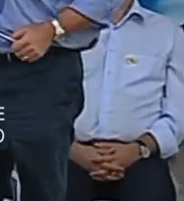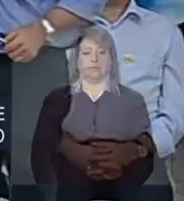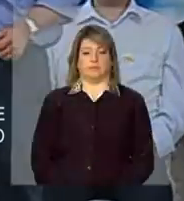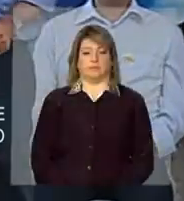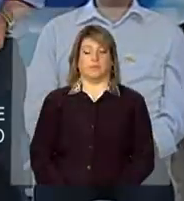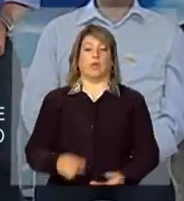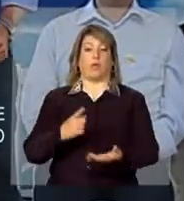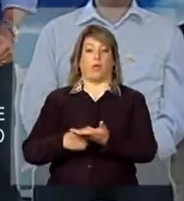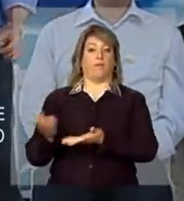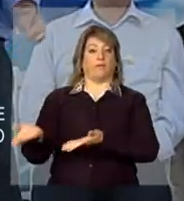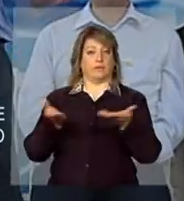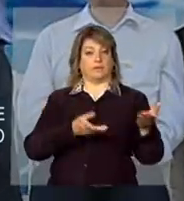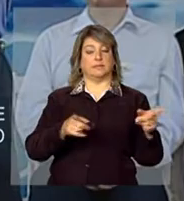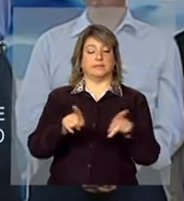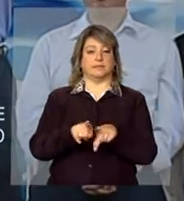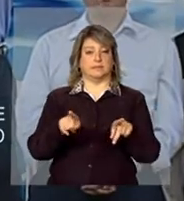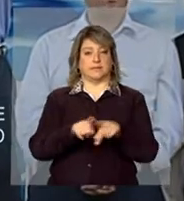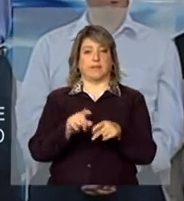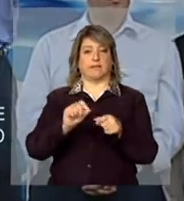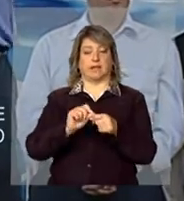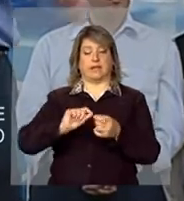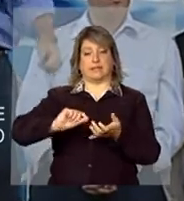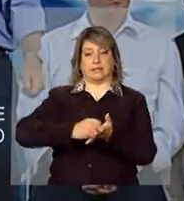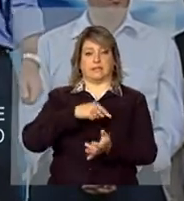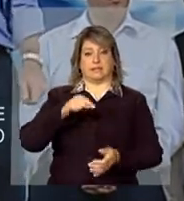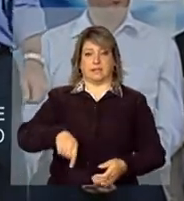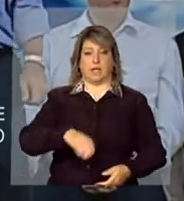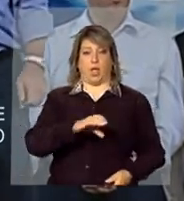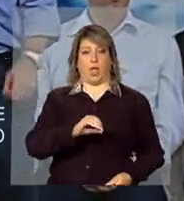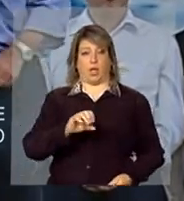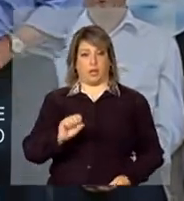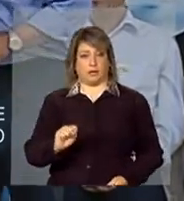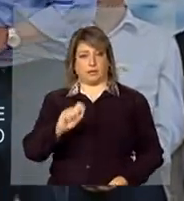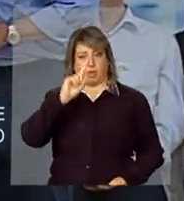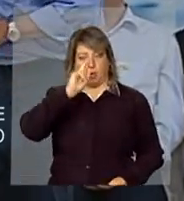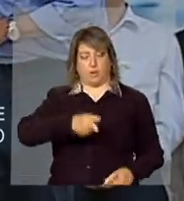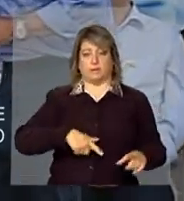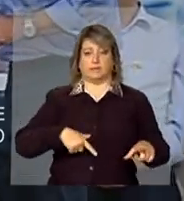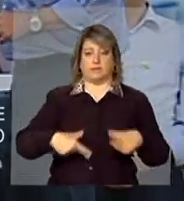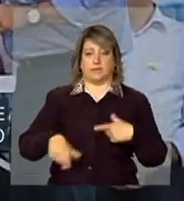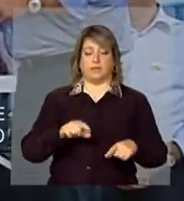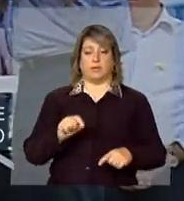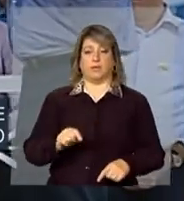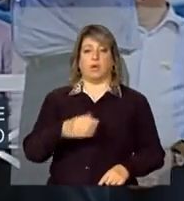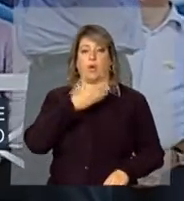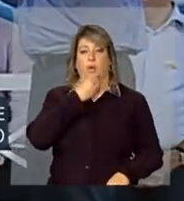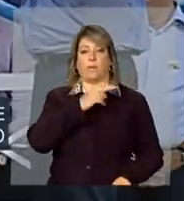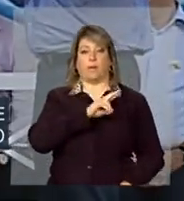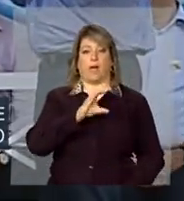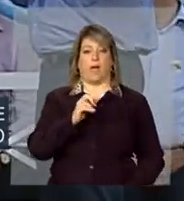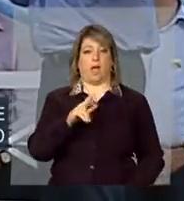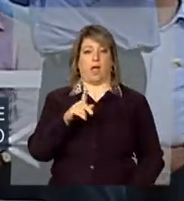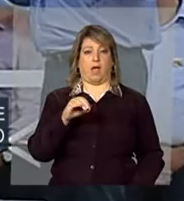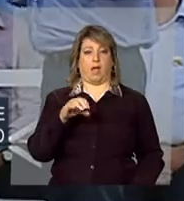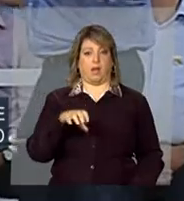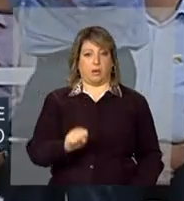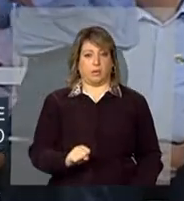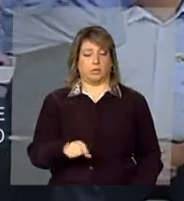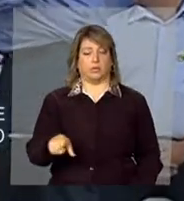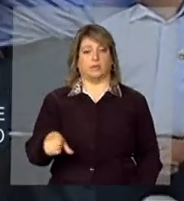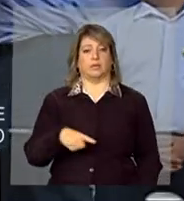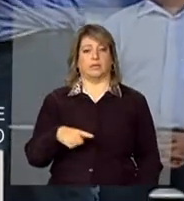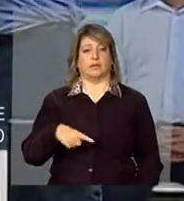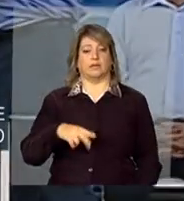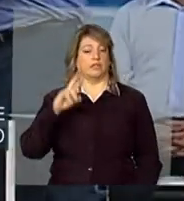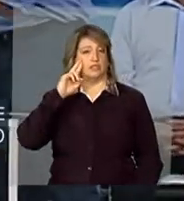Convidamos também a procederem à assinatura da referida ordem de serviço o senhor Carlos César Fernandes Diniz, diretor